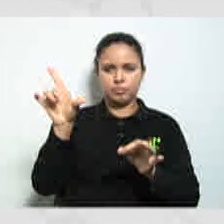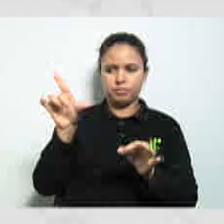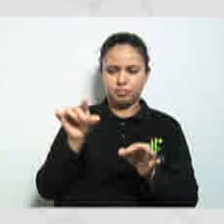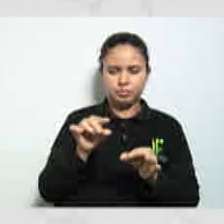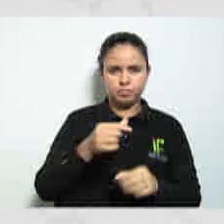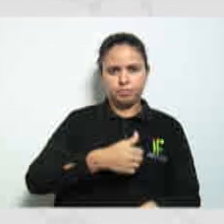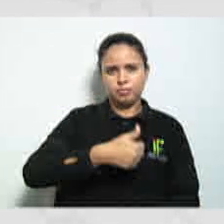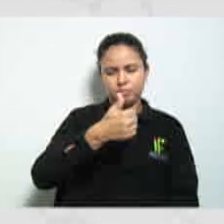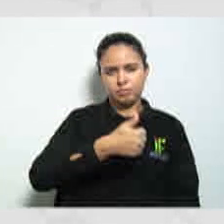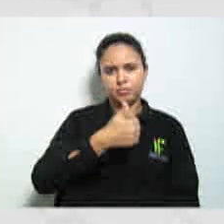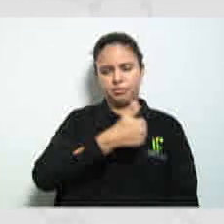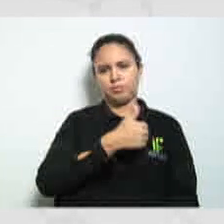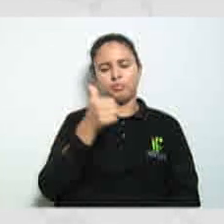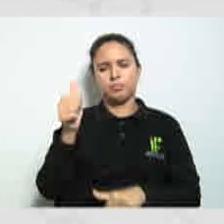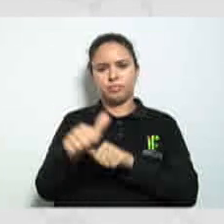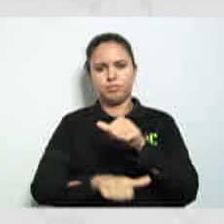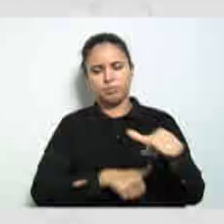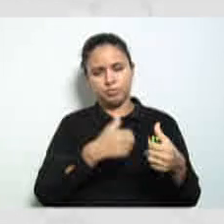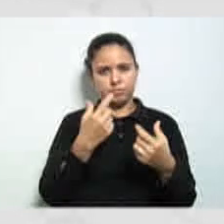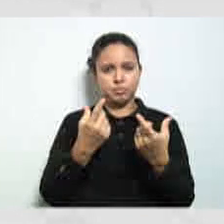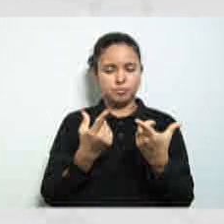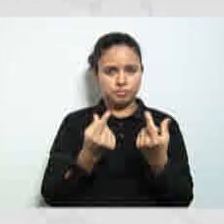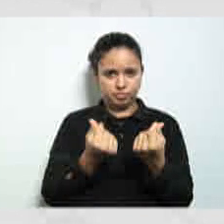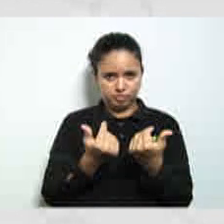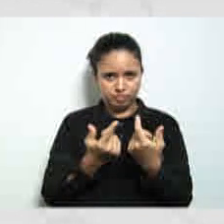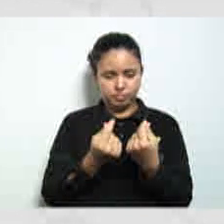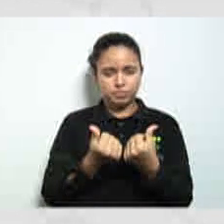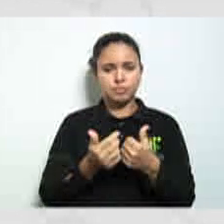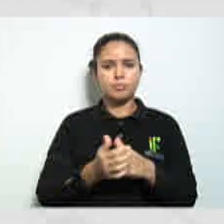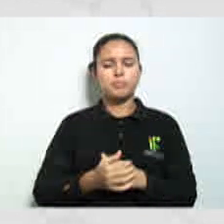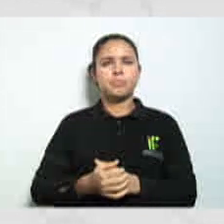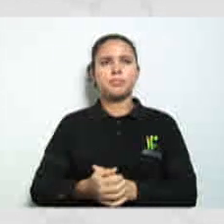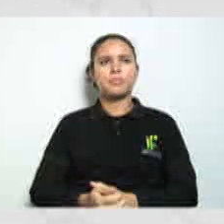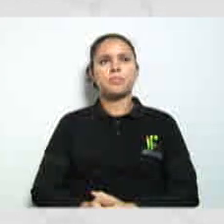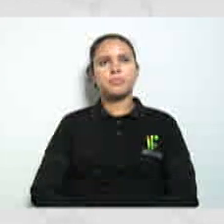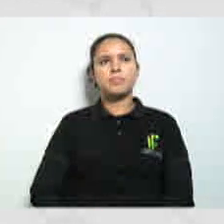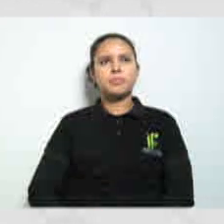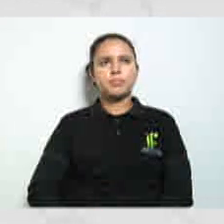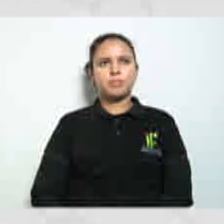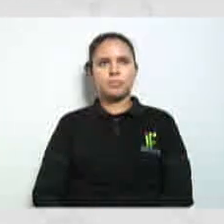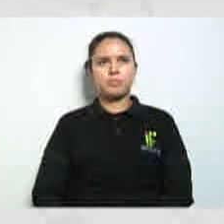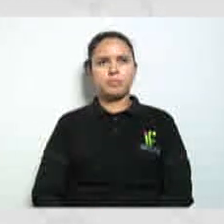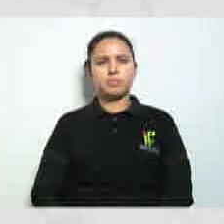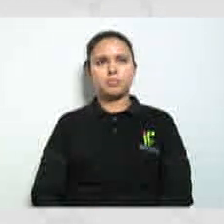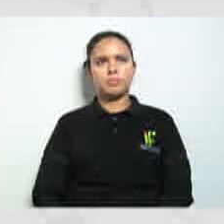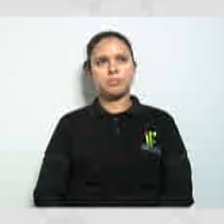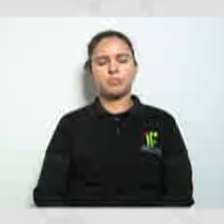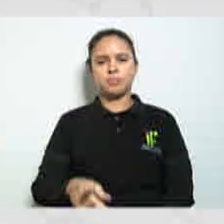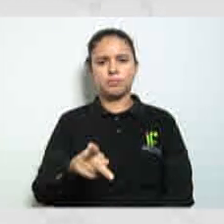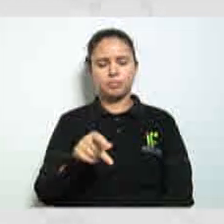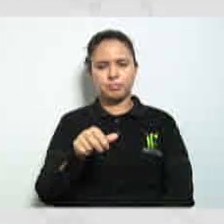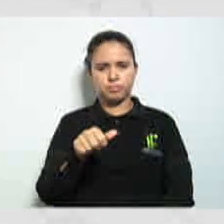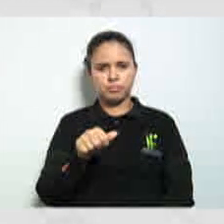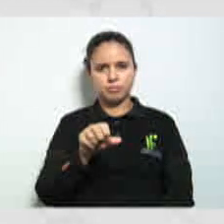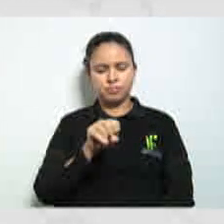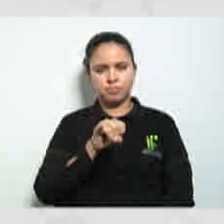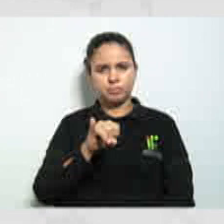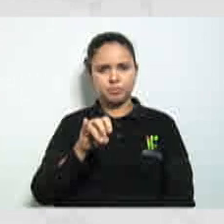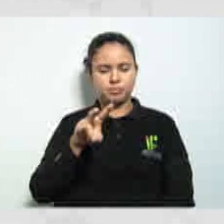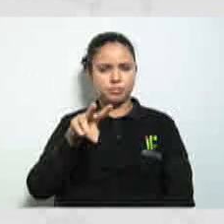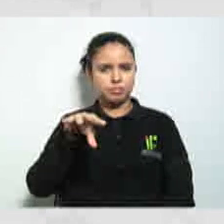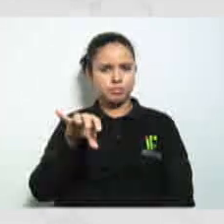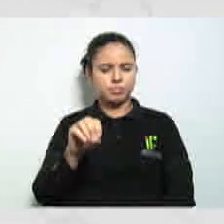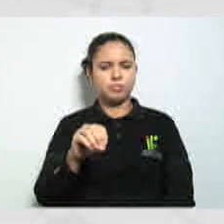as conversíveis em dinheiro. Olha só. Primeiro que no passivo eu tenho o quê?